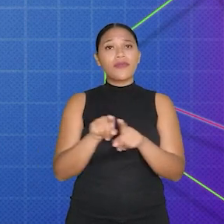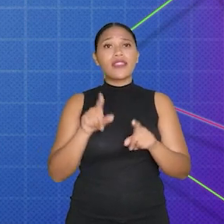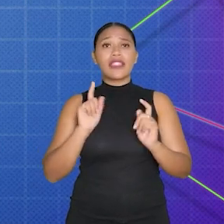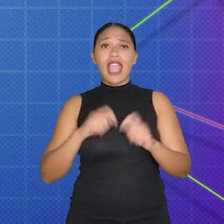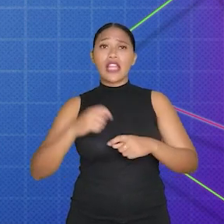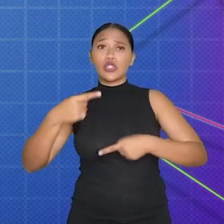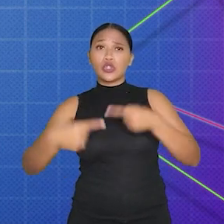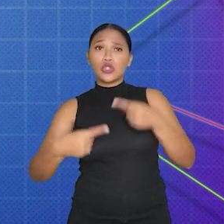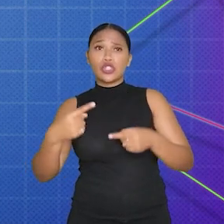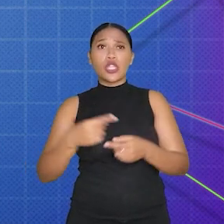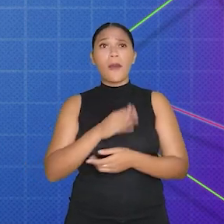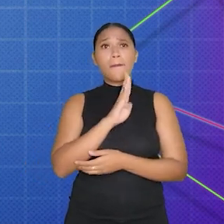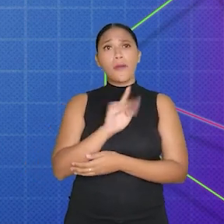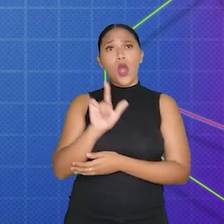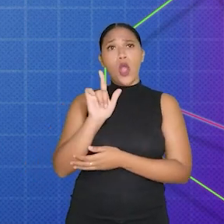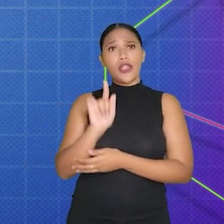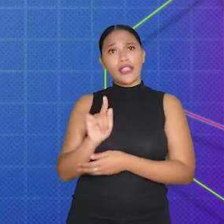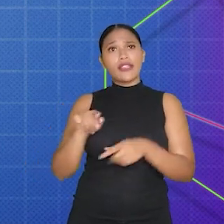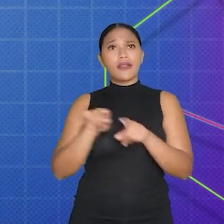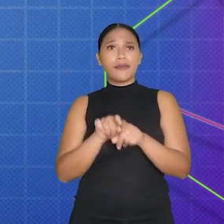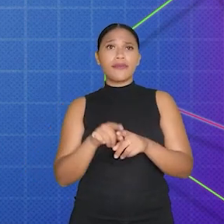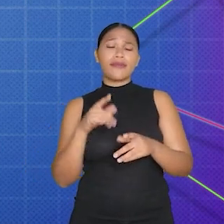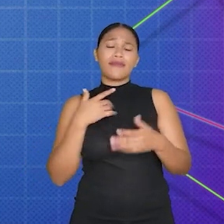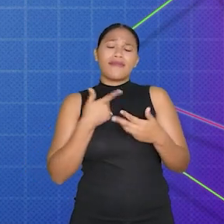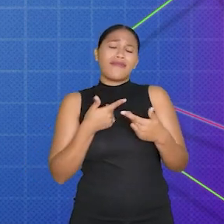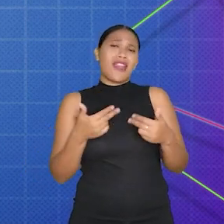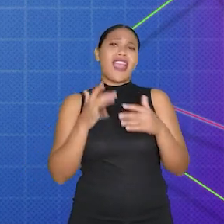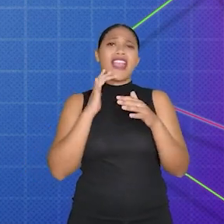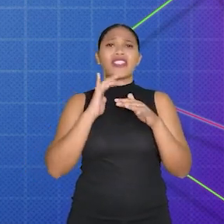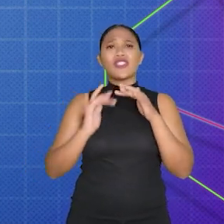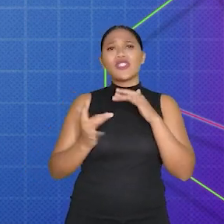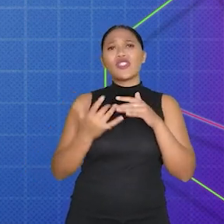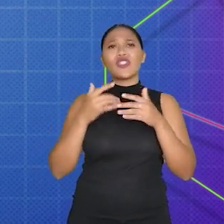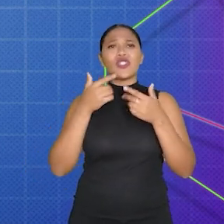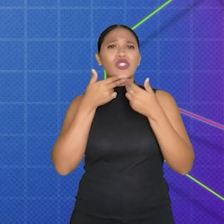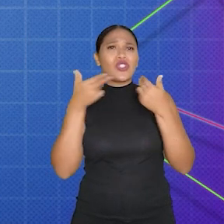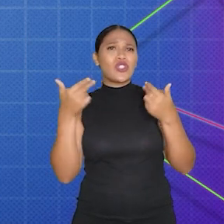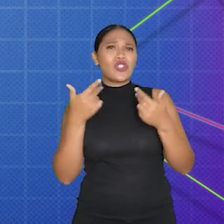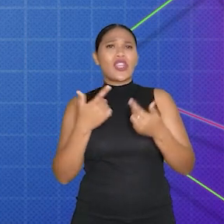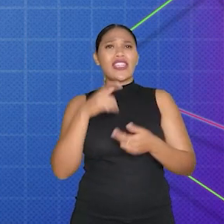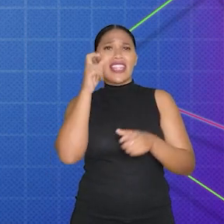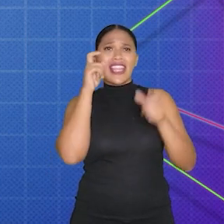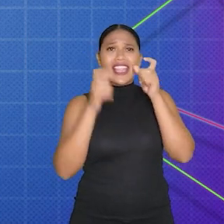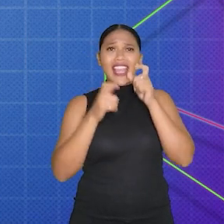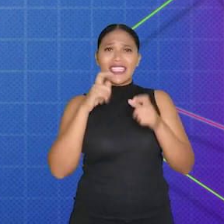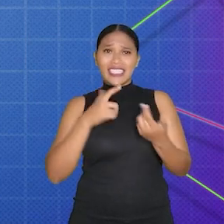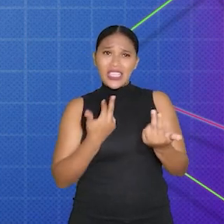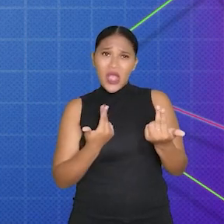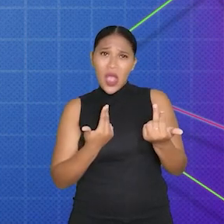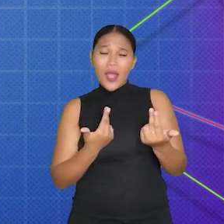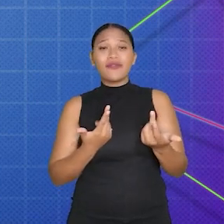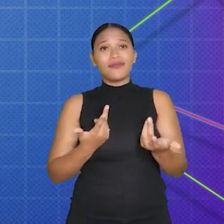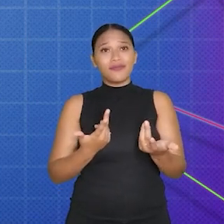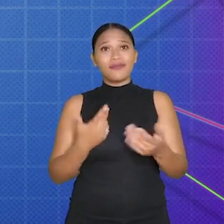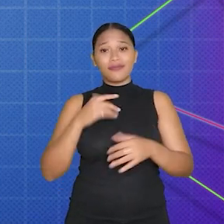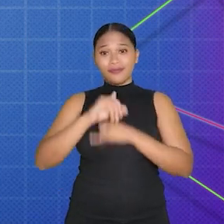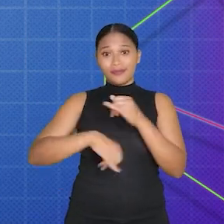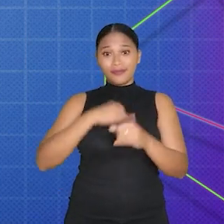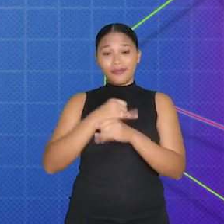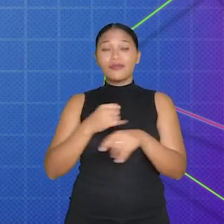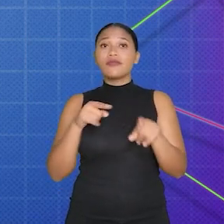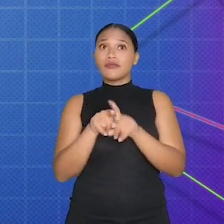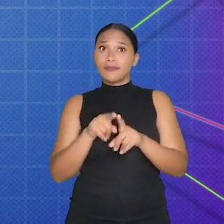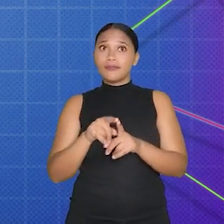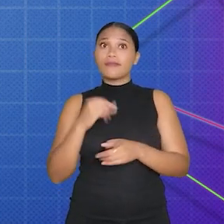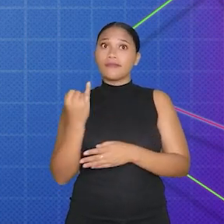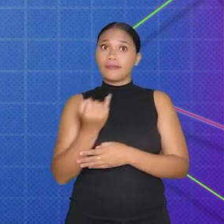podem participar de fóruns de discussão, blogs e redes sociais, criando comunidades online e interagindo com pessoas com interesses semelhantes.